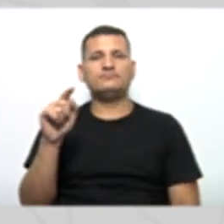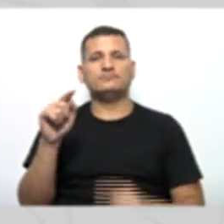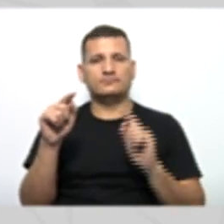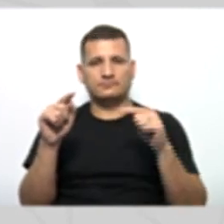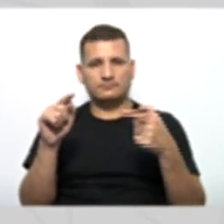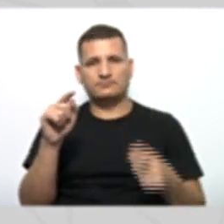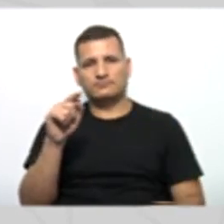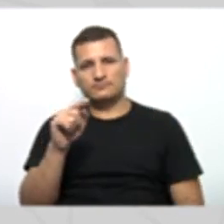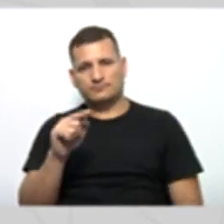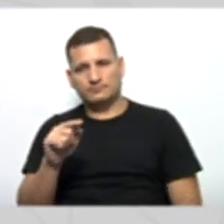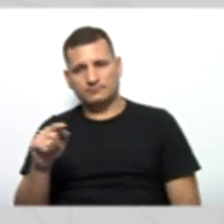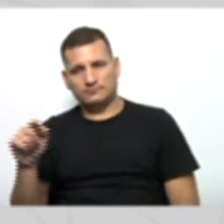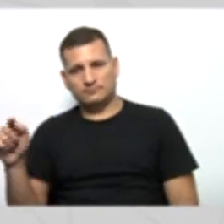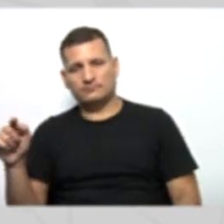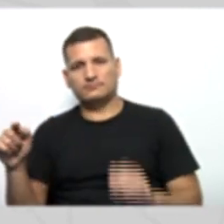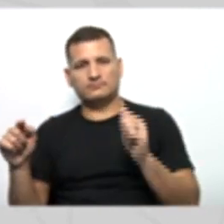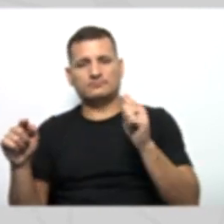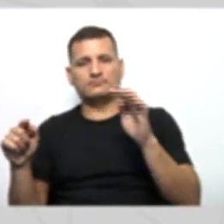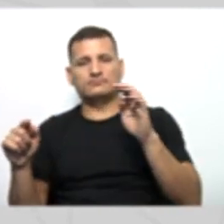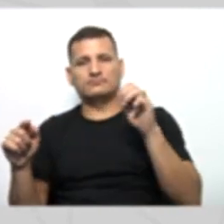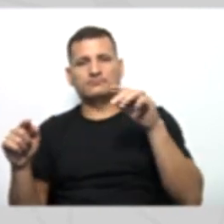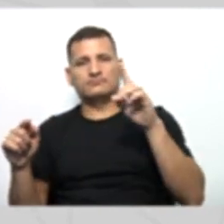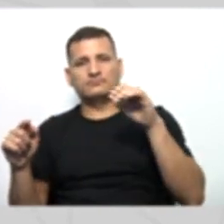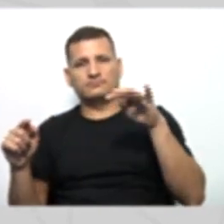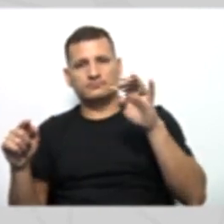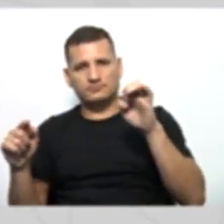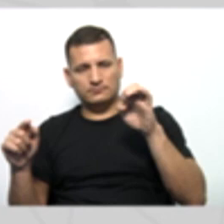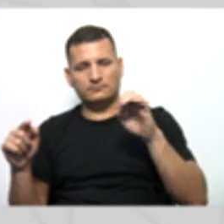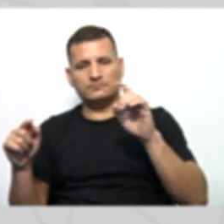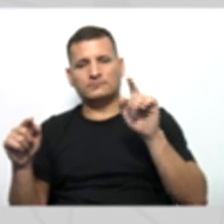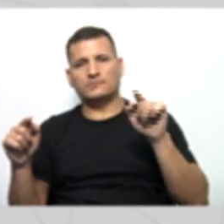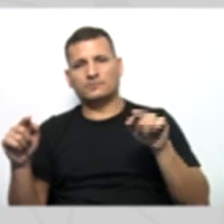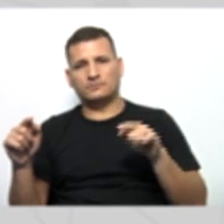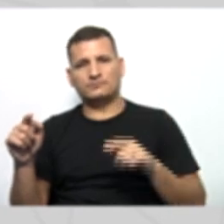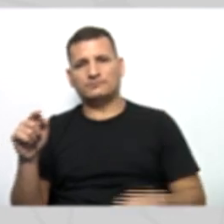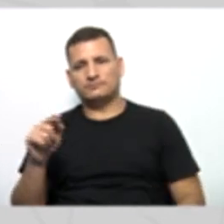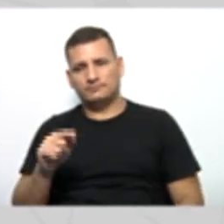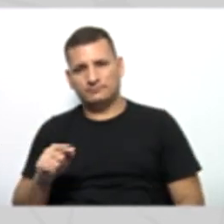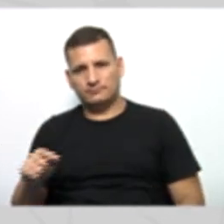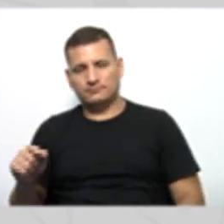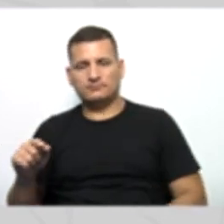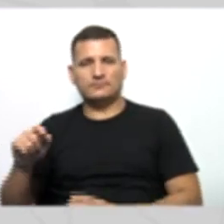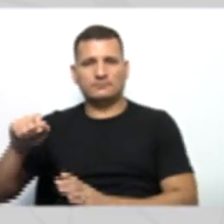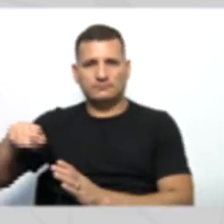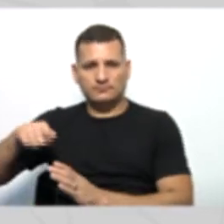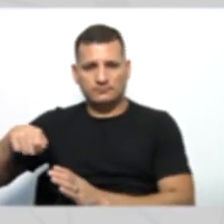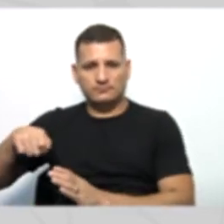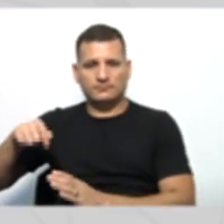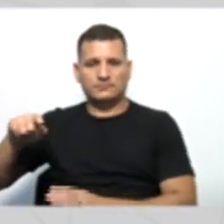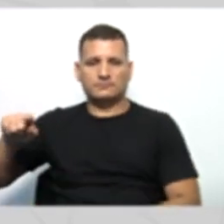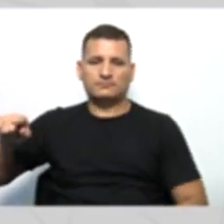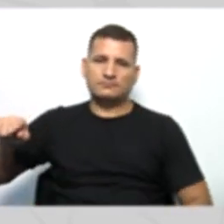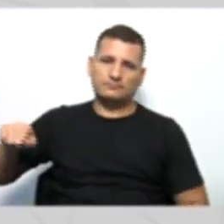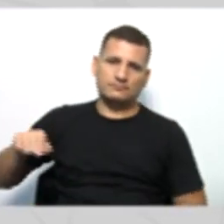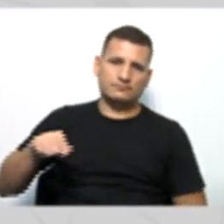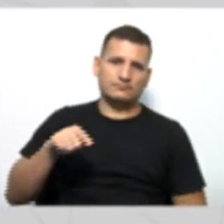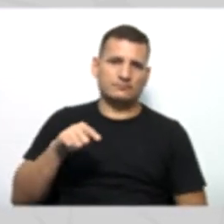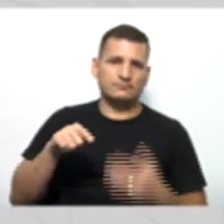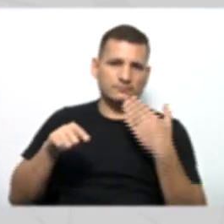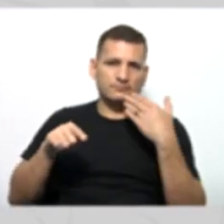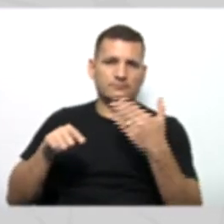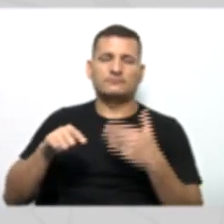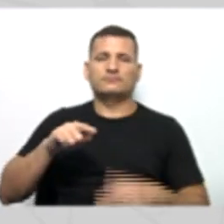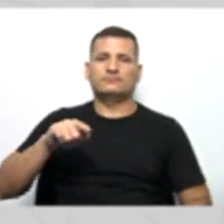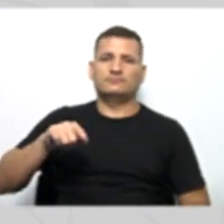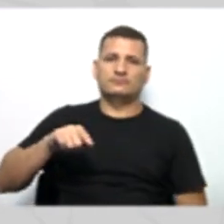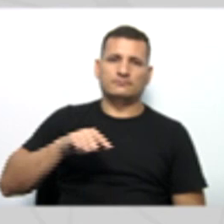o atendente encaminha a cozinha, recebe da cozinha, volta para o pedido volta para o cliente